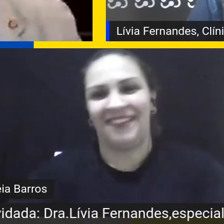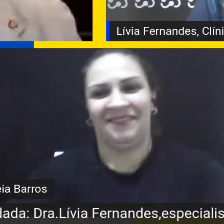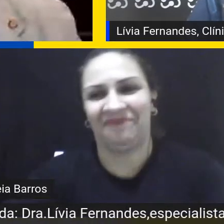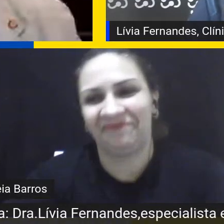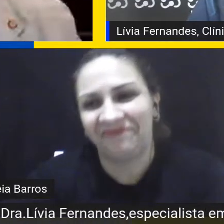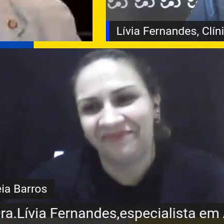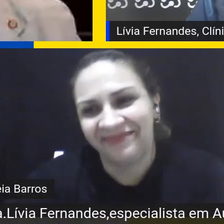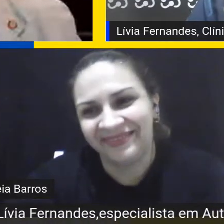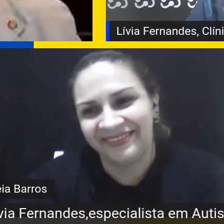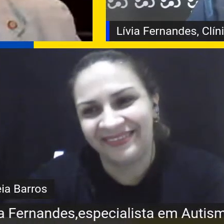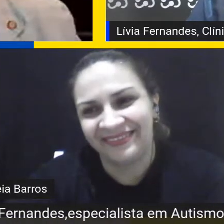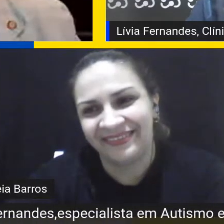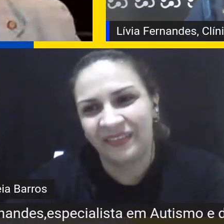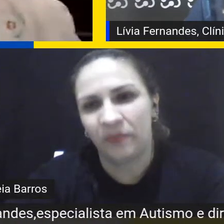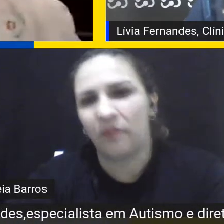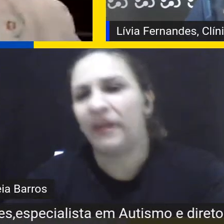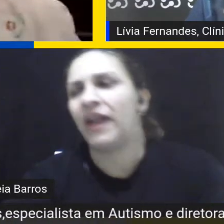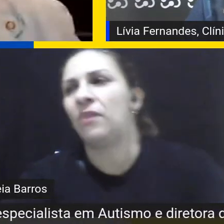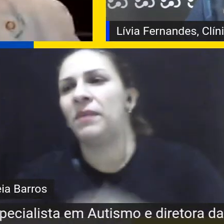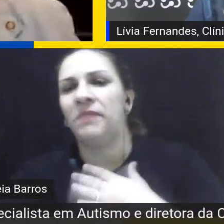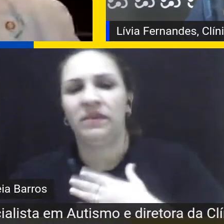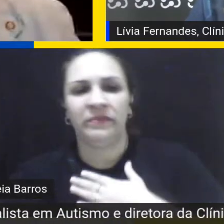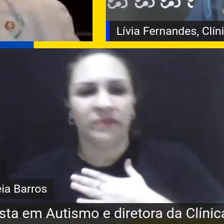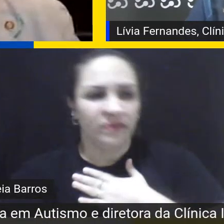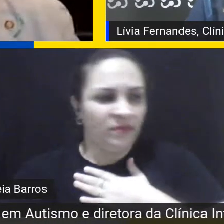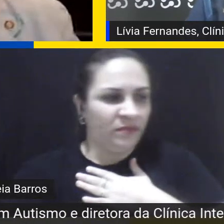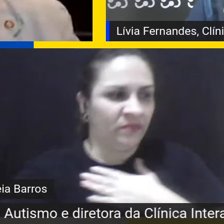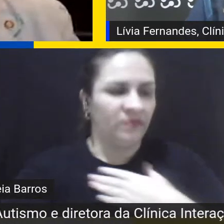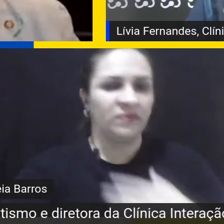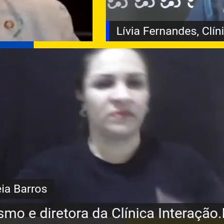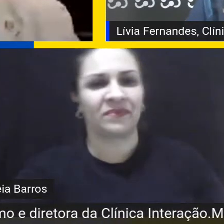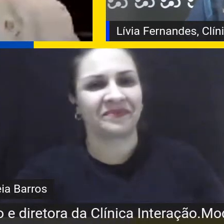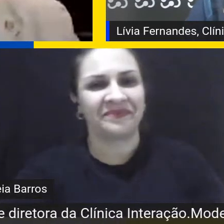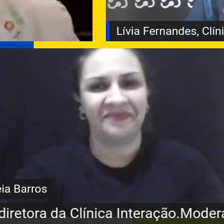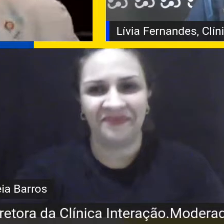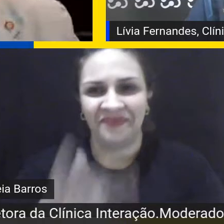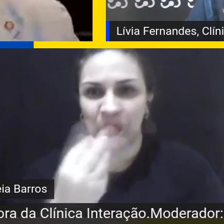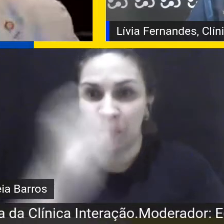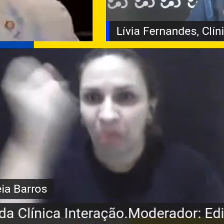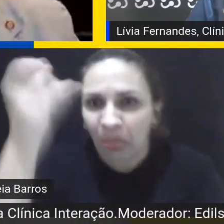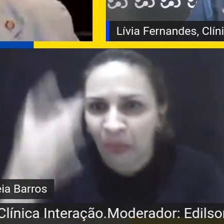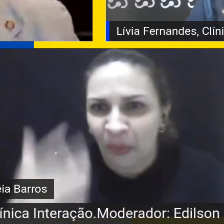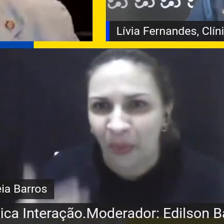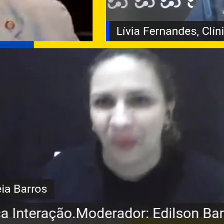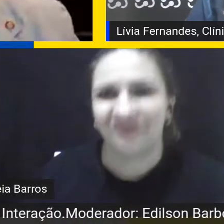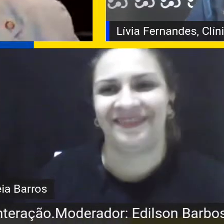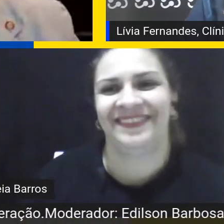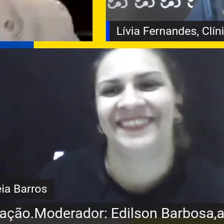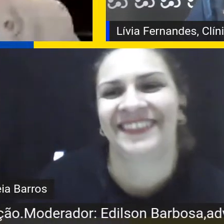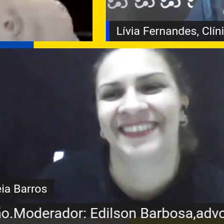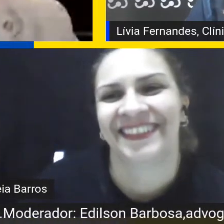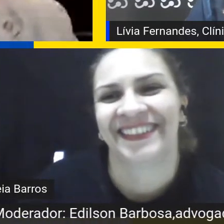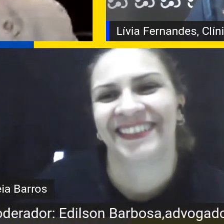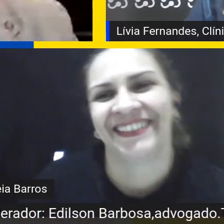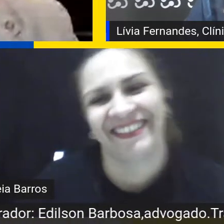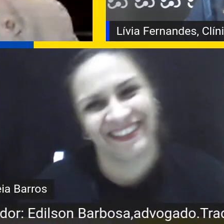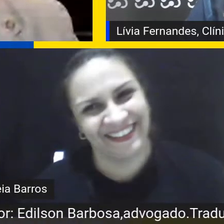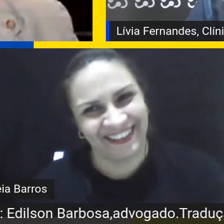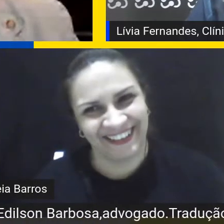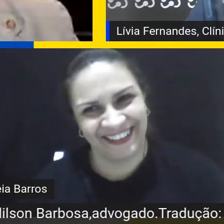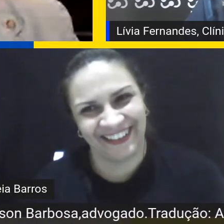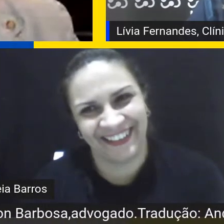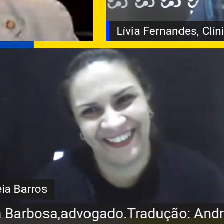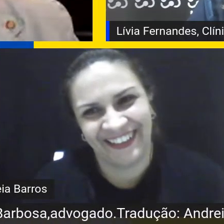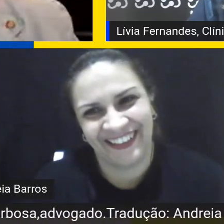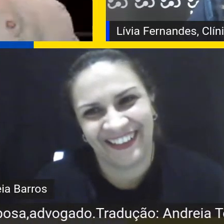lá. Olha, tem muita gente, viu? Não vamos dar conta, não, senão vamos ficar até amanhã cedo.